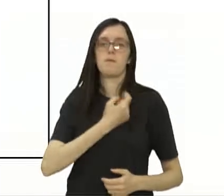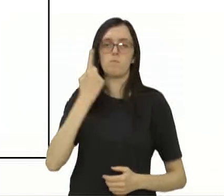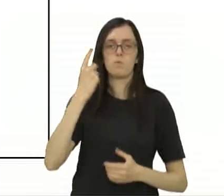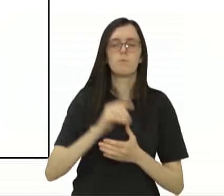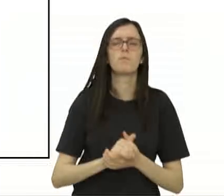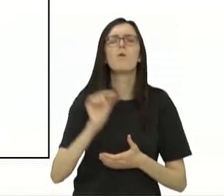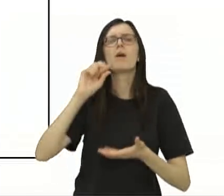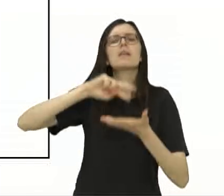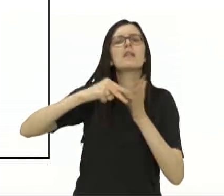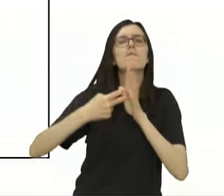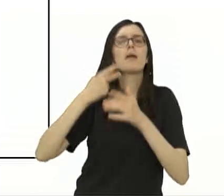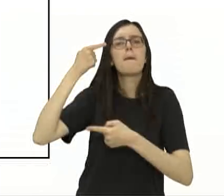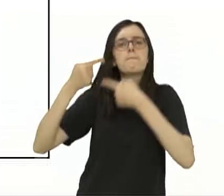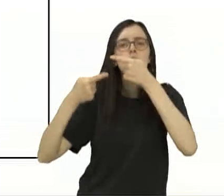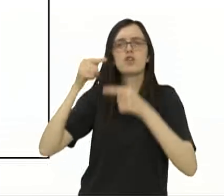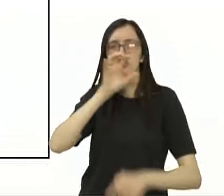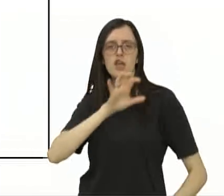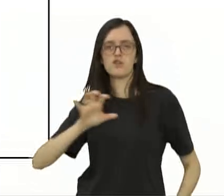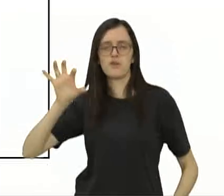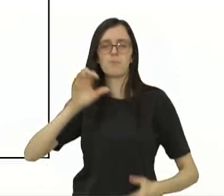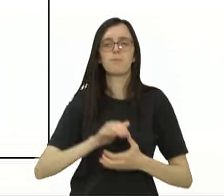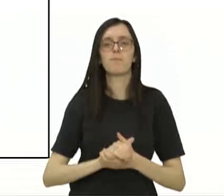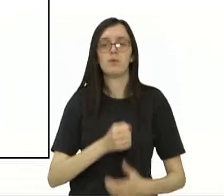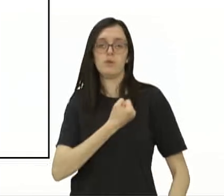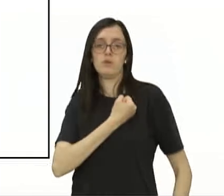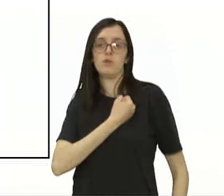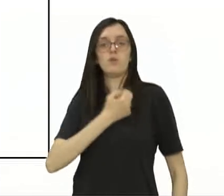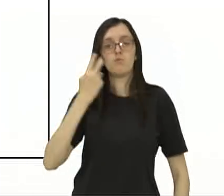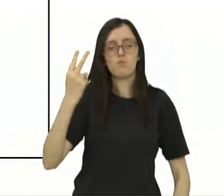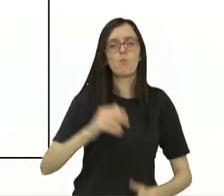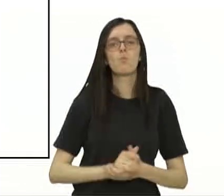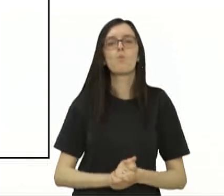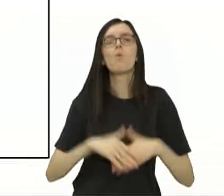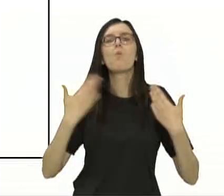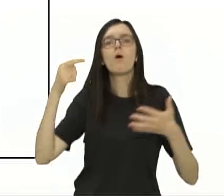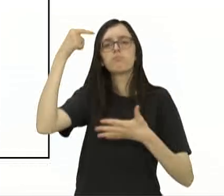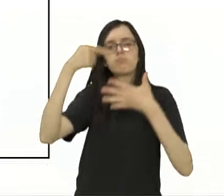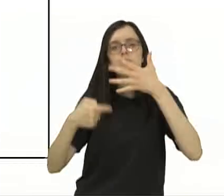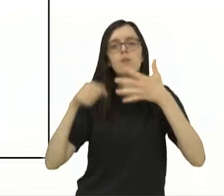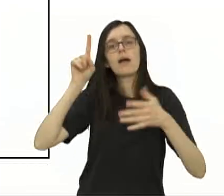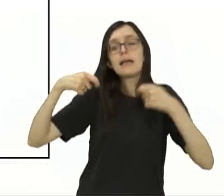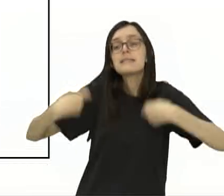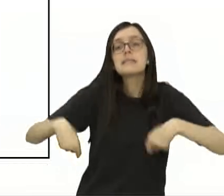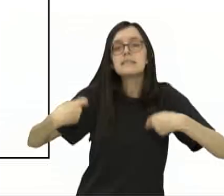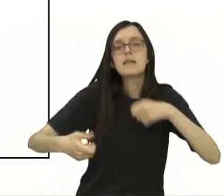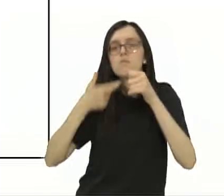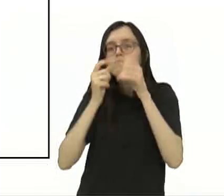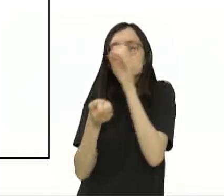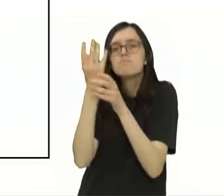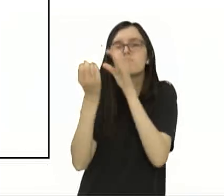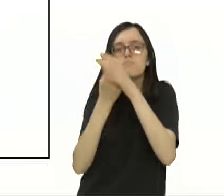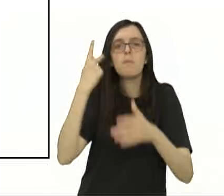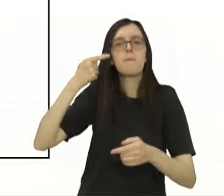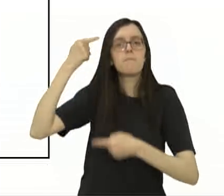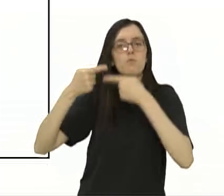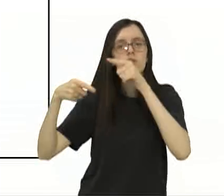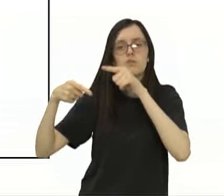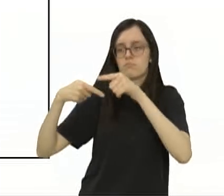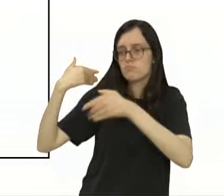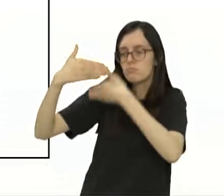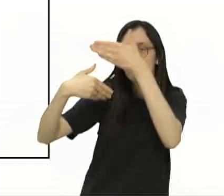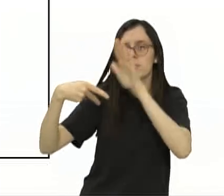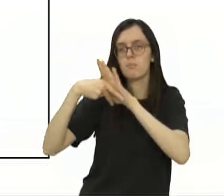que significa política regional? Número 2, quais são os fatores existentes para a criação de uma política de